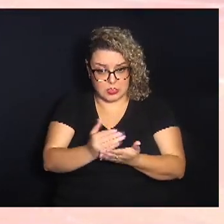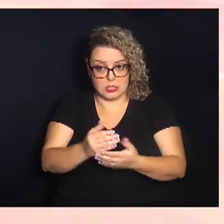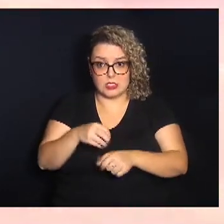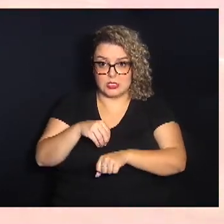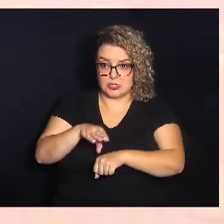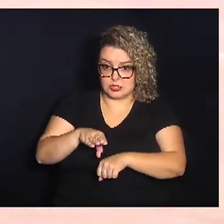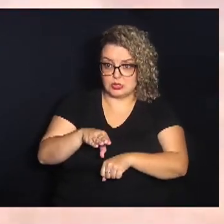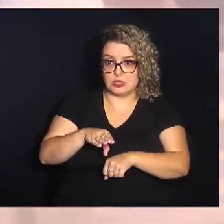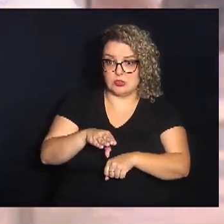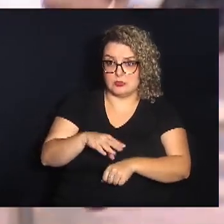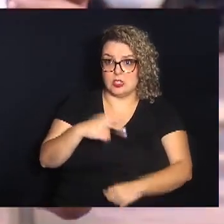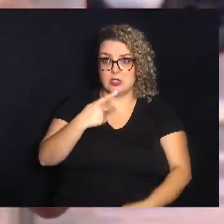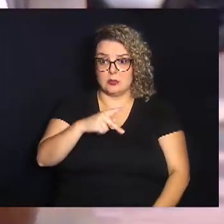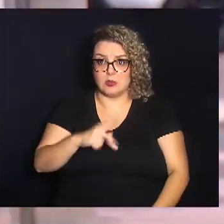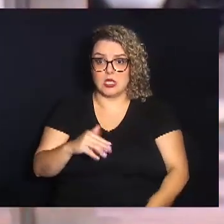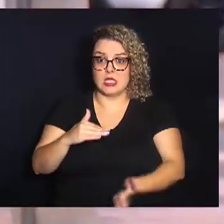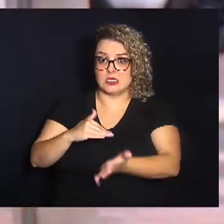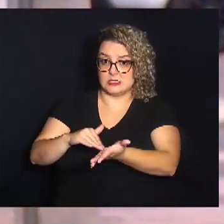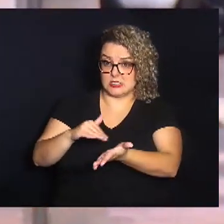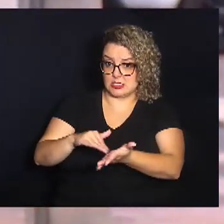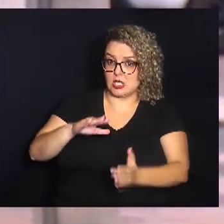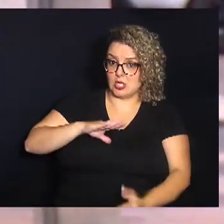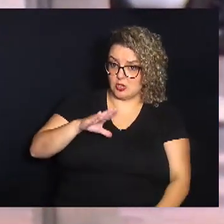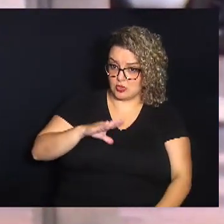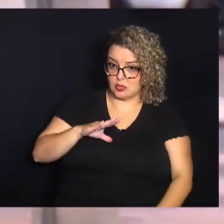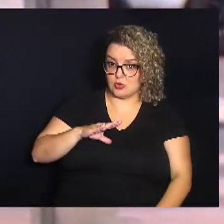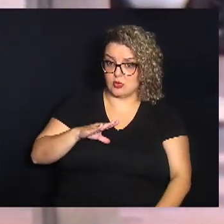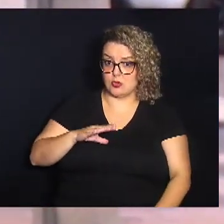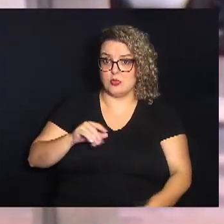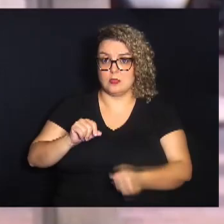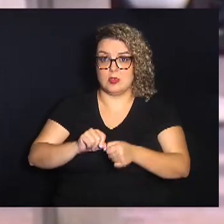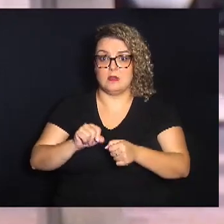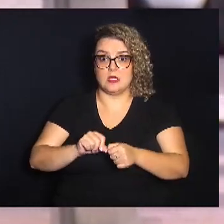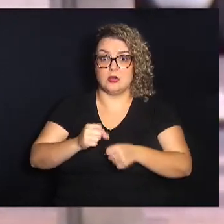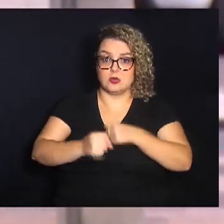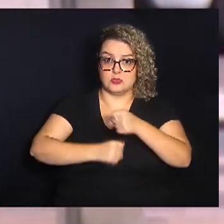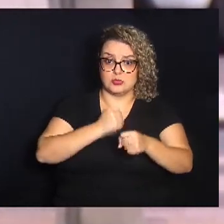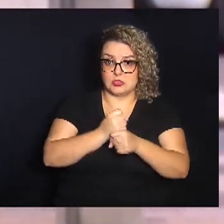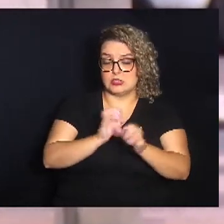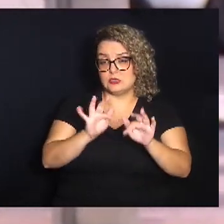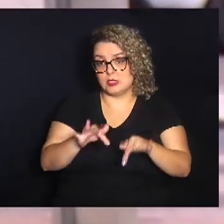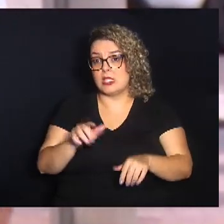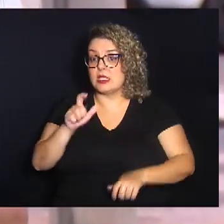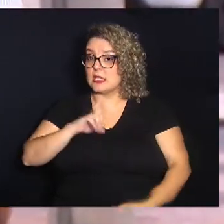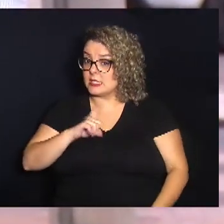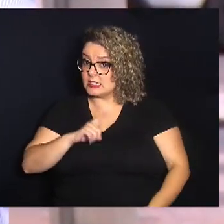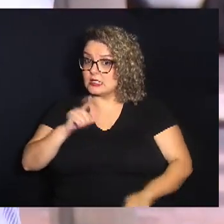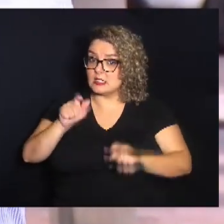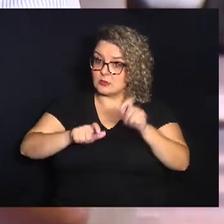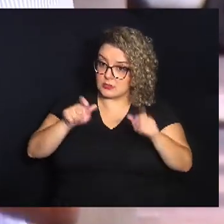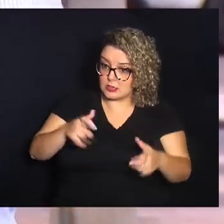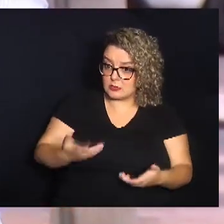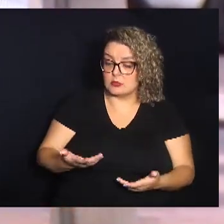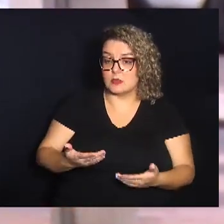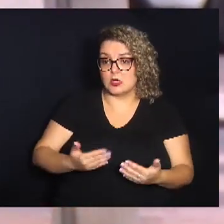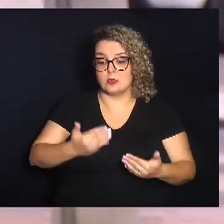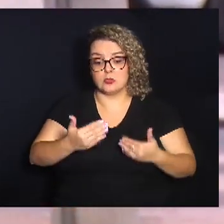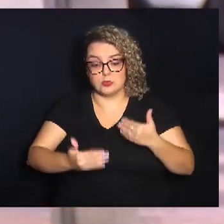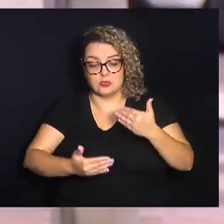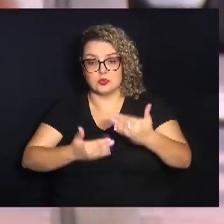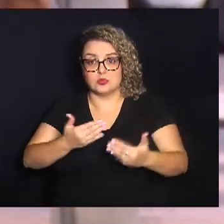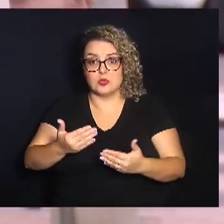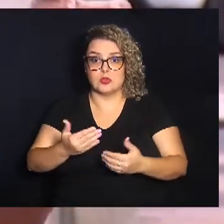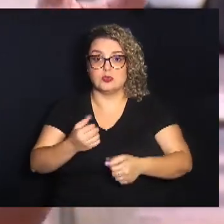encaminhamos ele para a Secretaria Municipal de Educação para ele cursar os anos finais. E tem aqueles que também estão aí nessa etapa dos